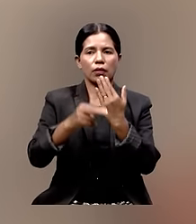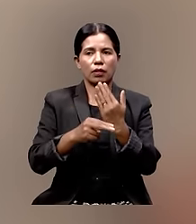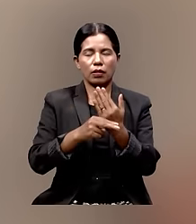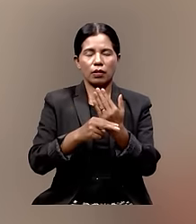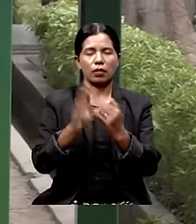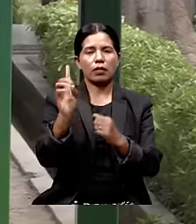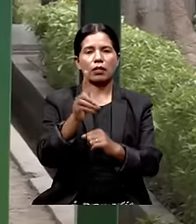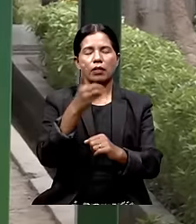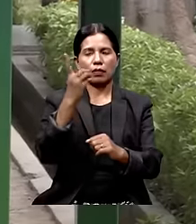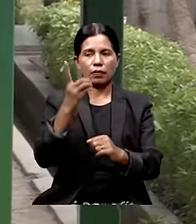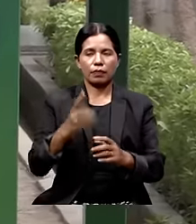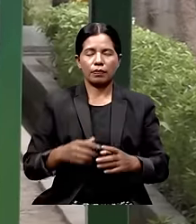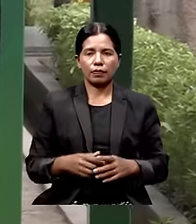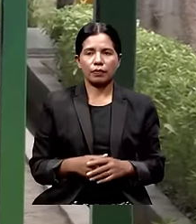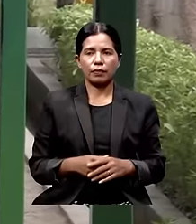desa